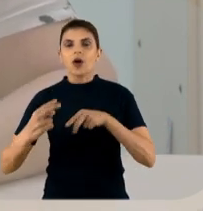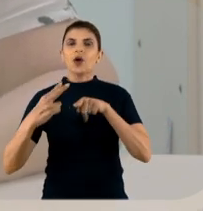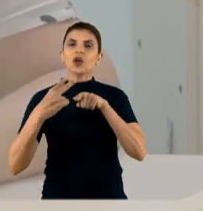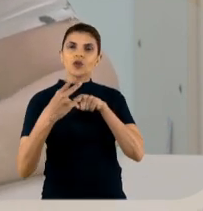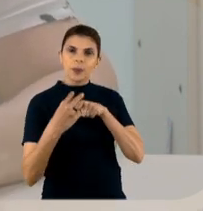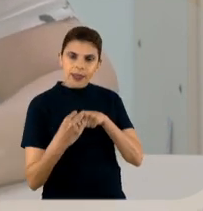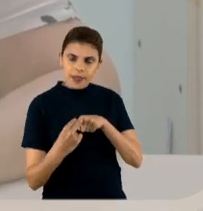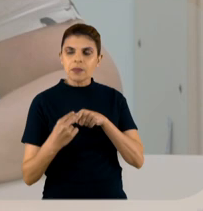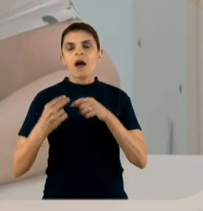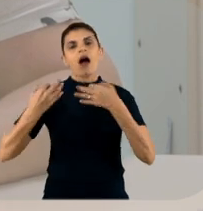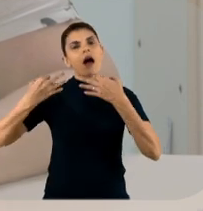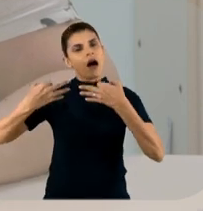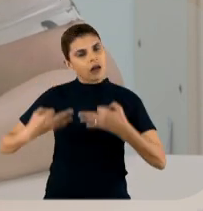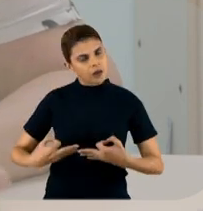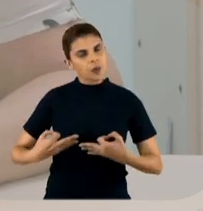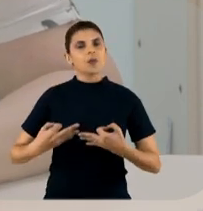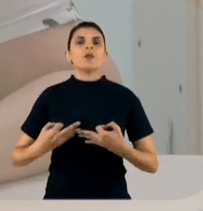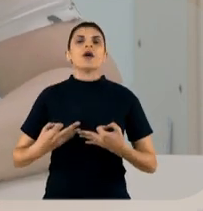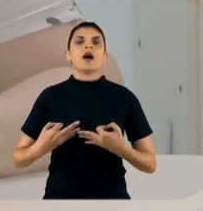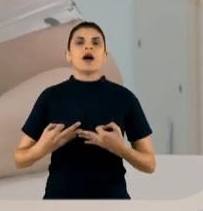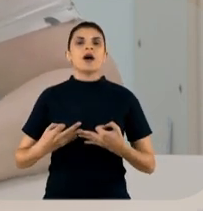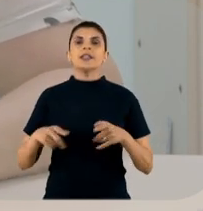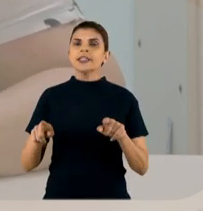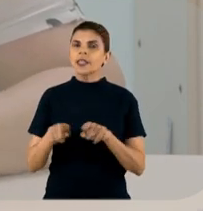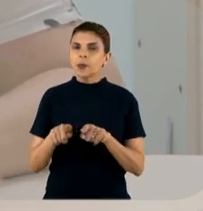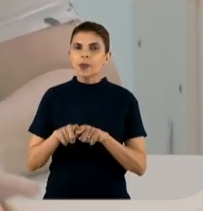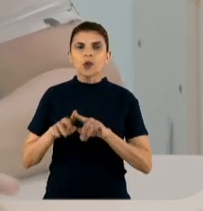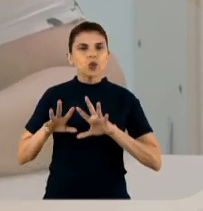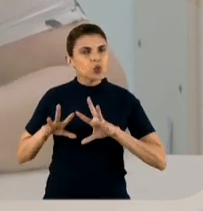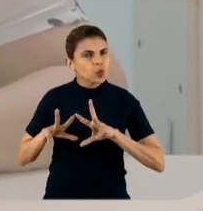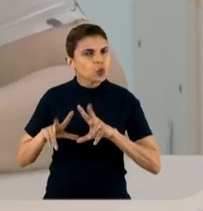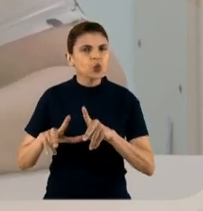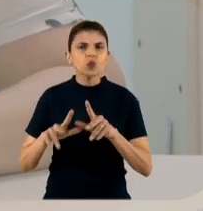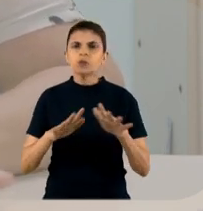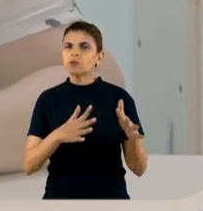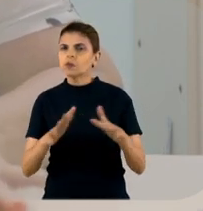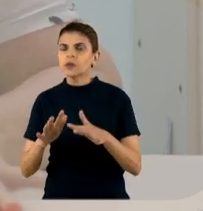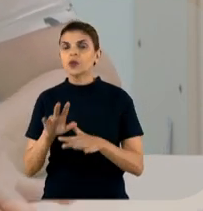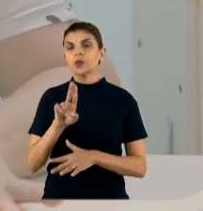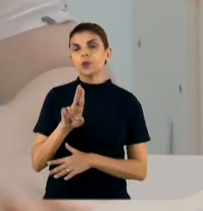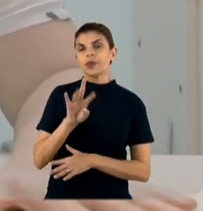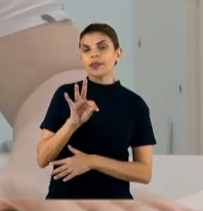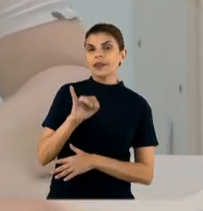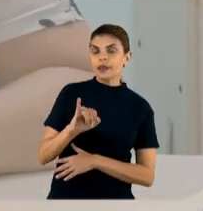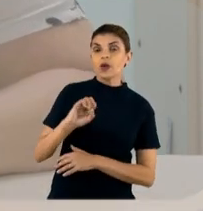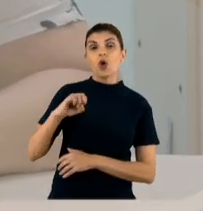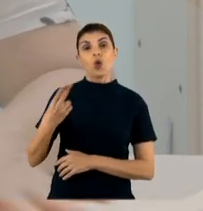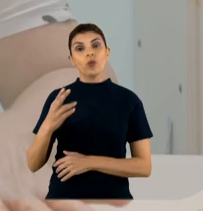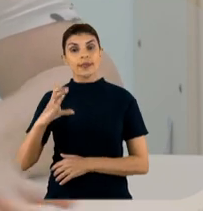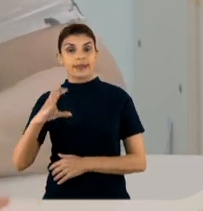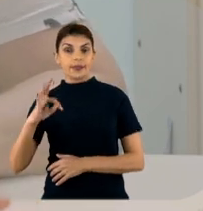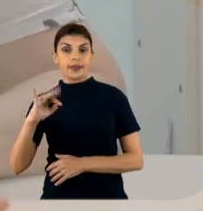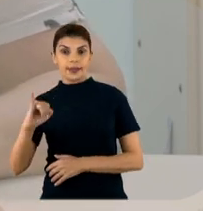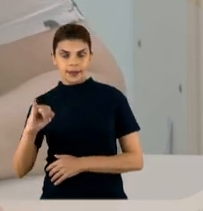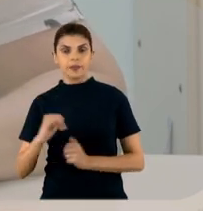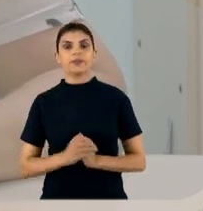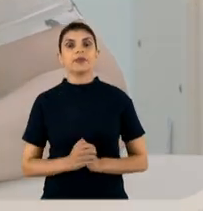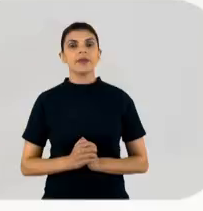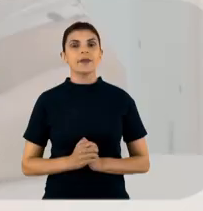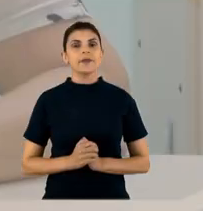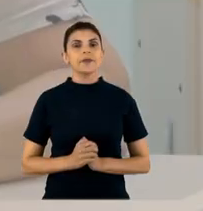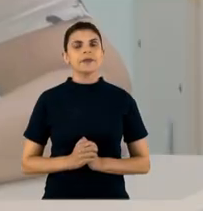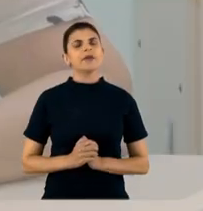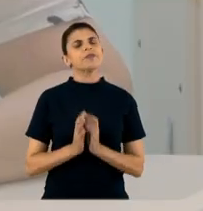de oximetria adequada né será tudo no mínimo semi intensiva ou terapia intensiva